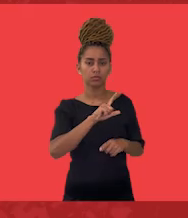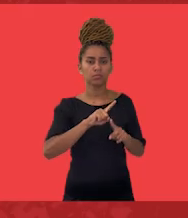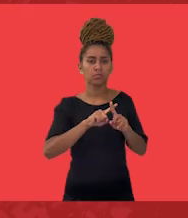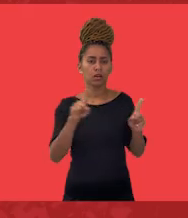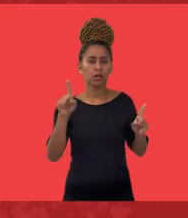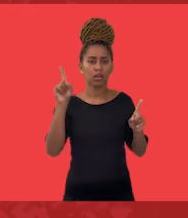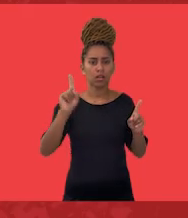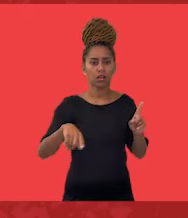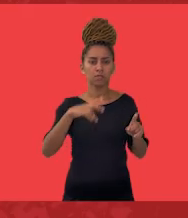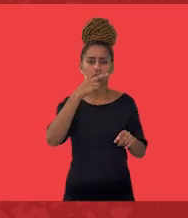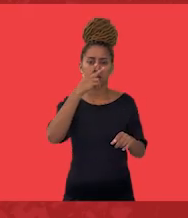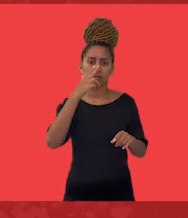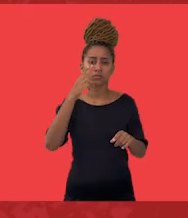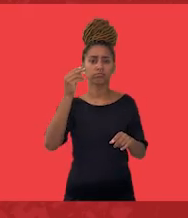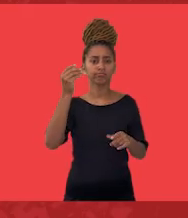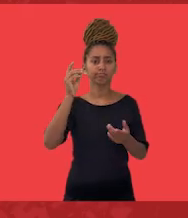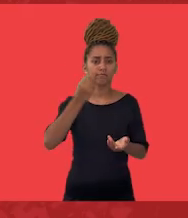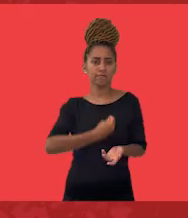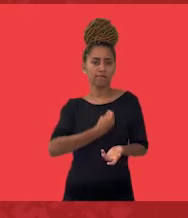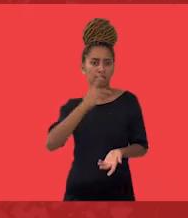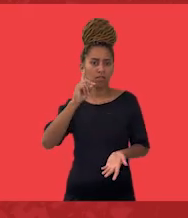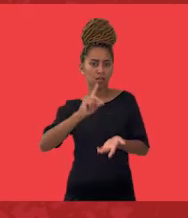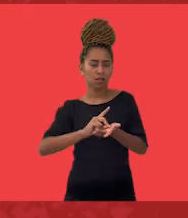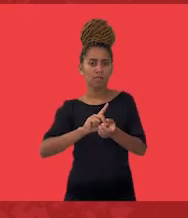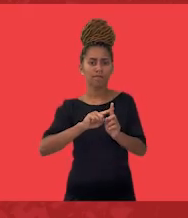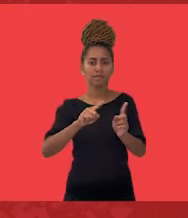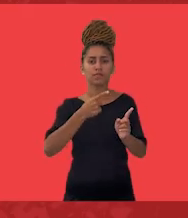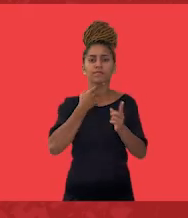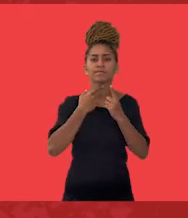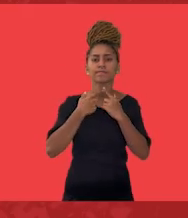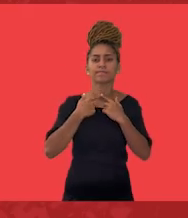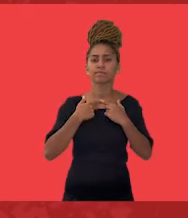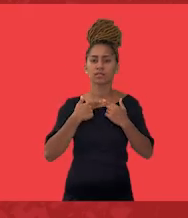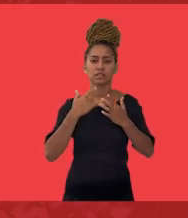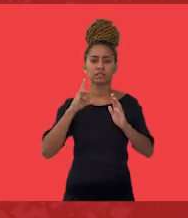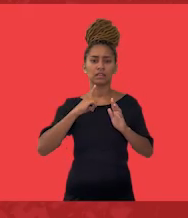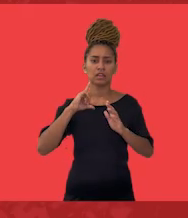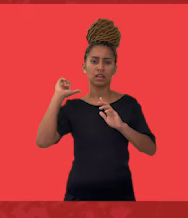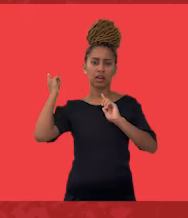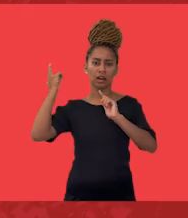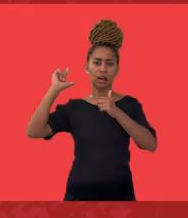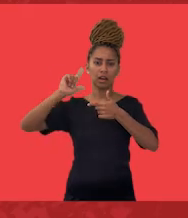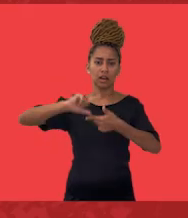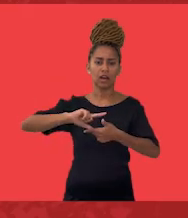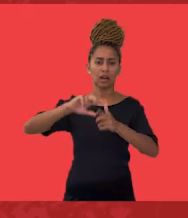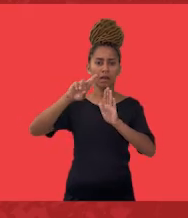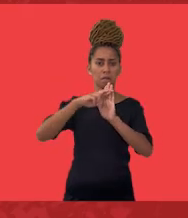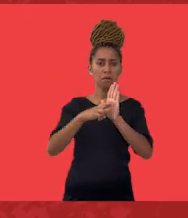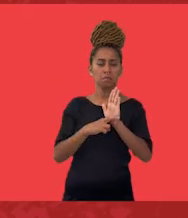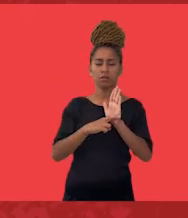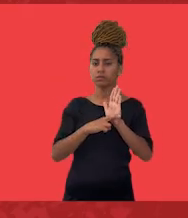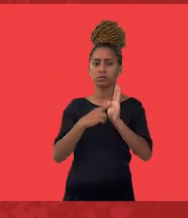traje alvo, higiênico e clássico masculino. A ética,